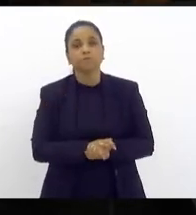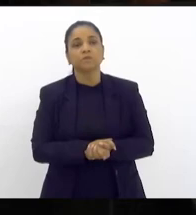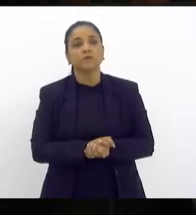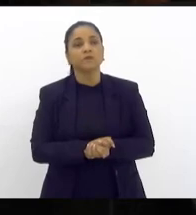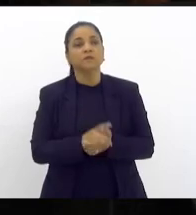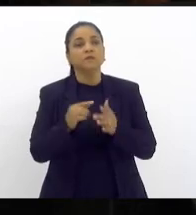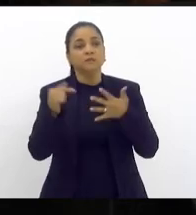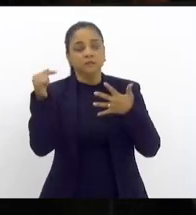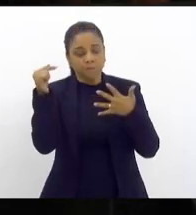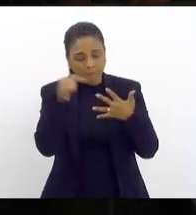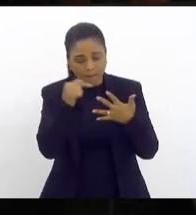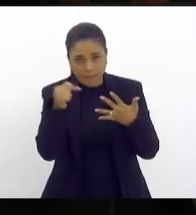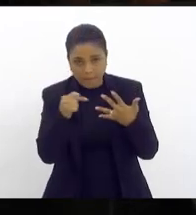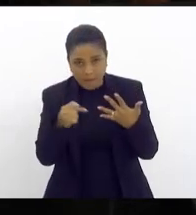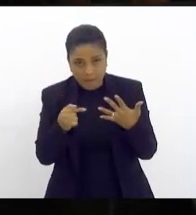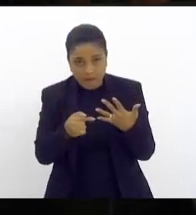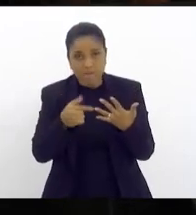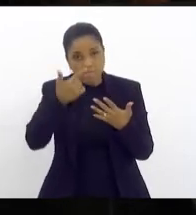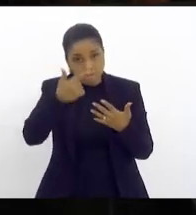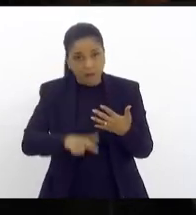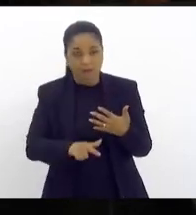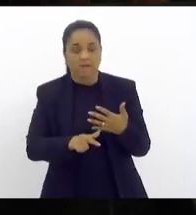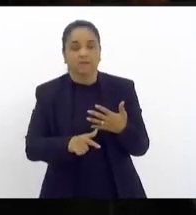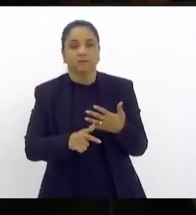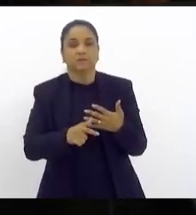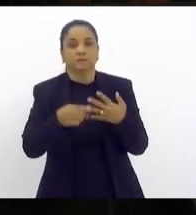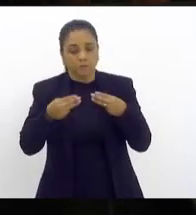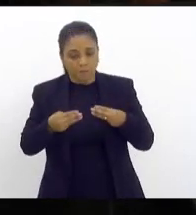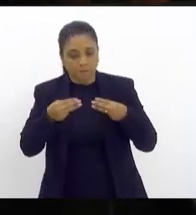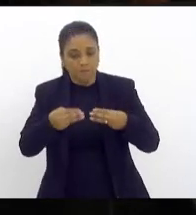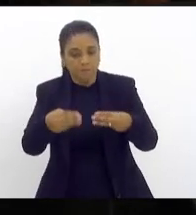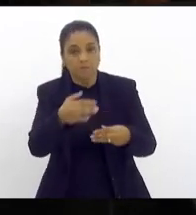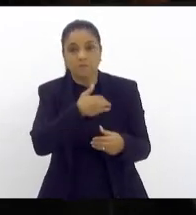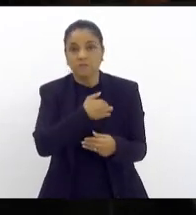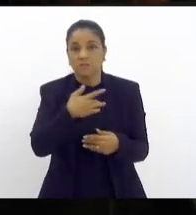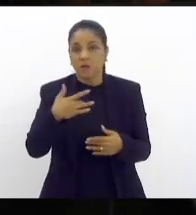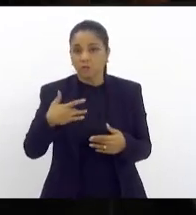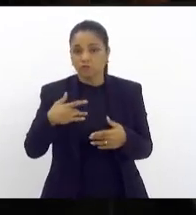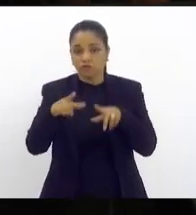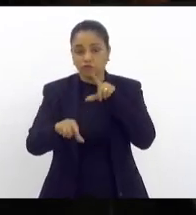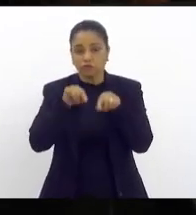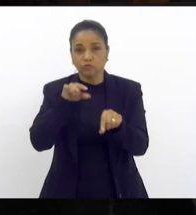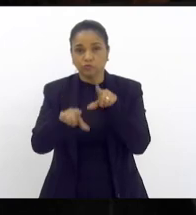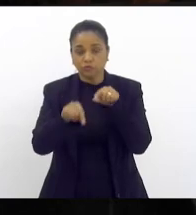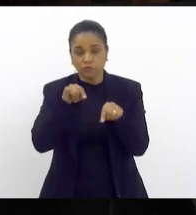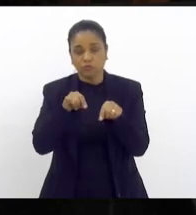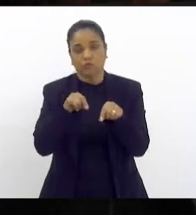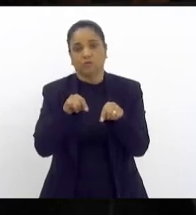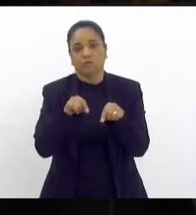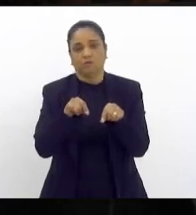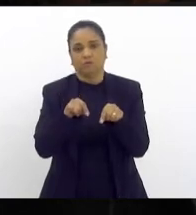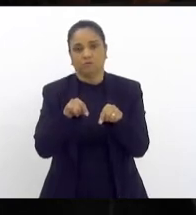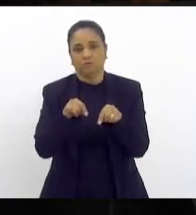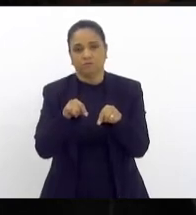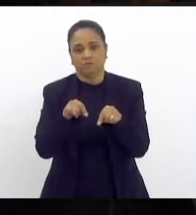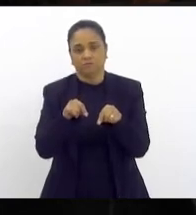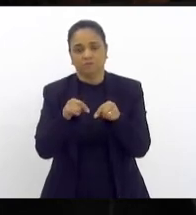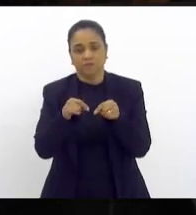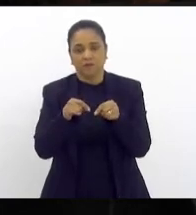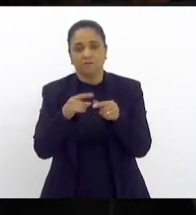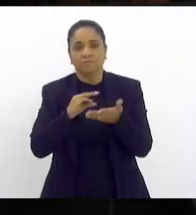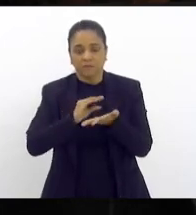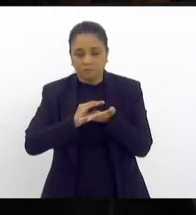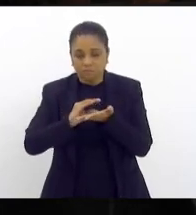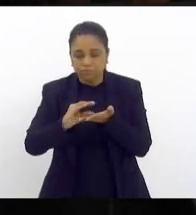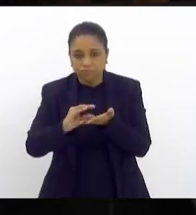claro também que o ministério da saúde vai ter que fazer uma escolha de Sofia nesse momento ele vai ter que investir